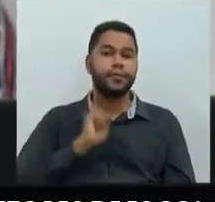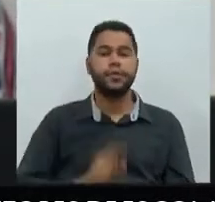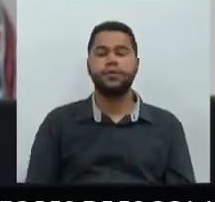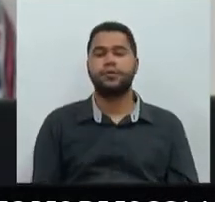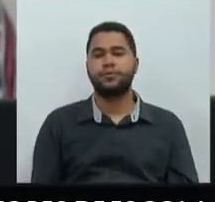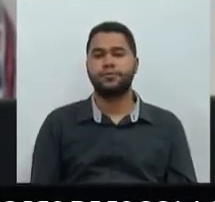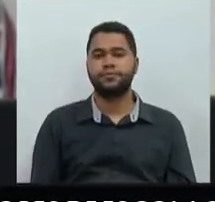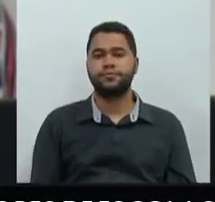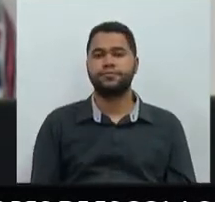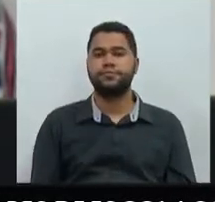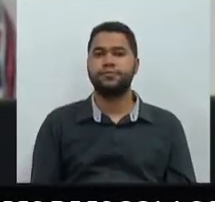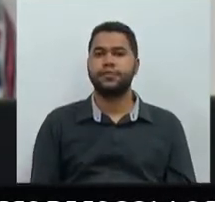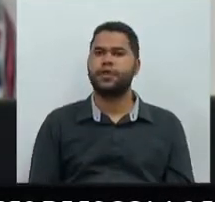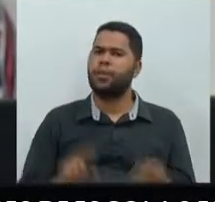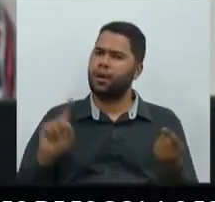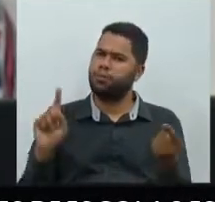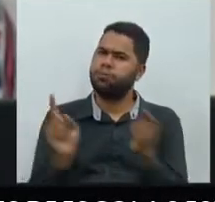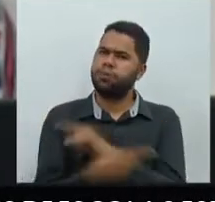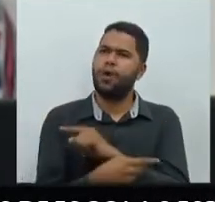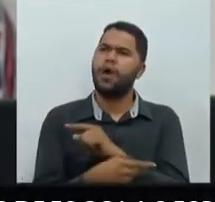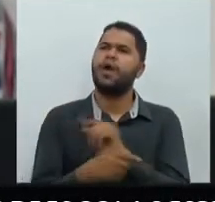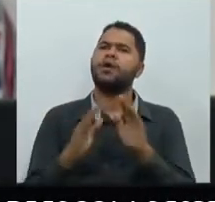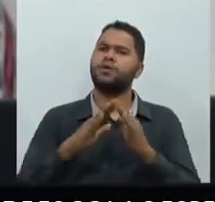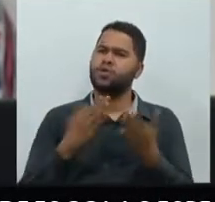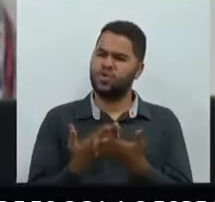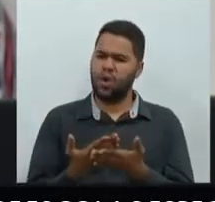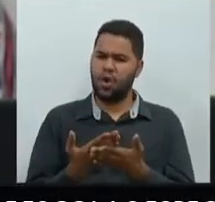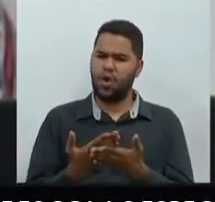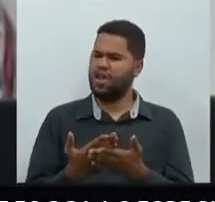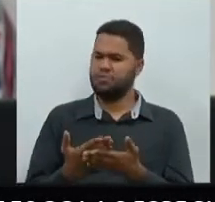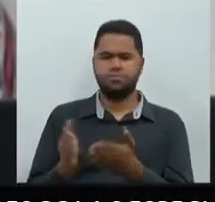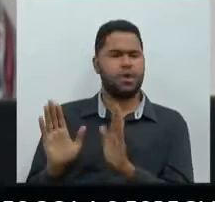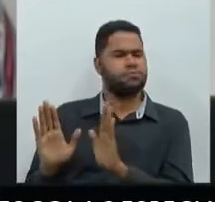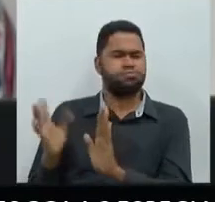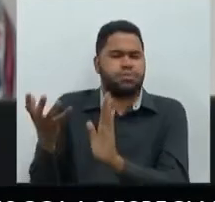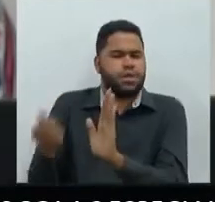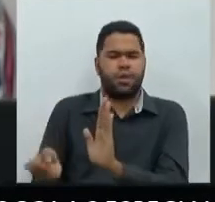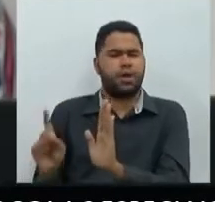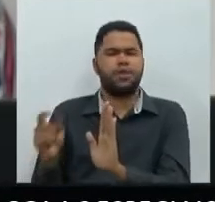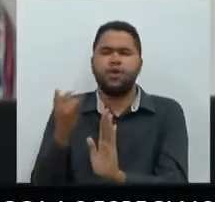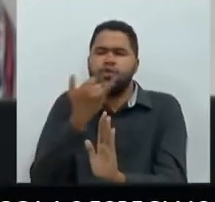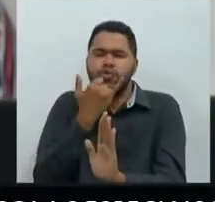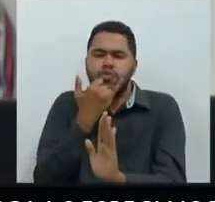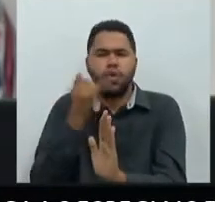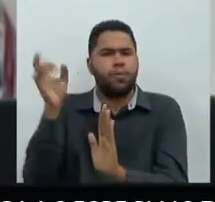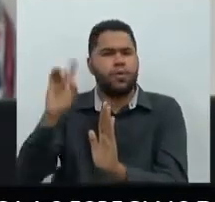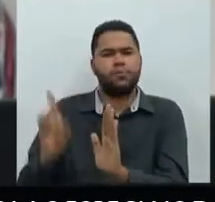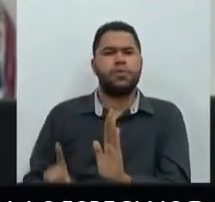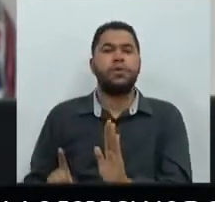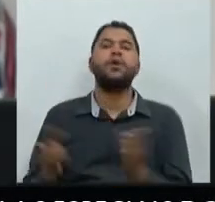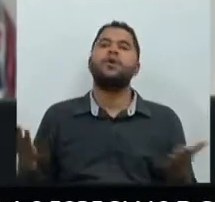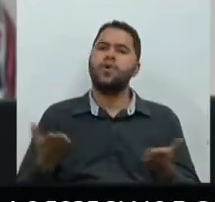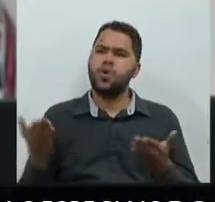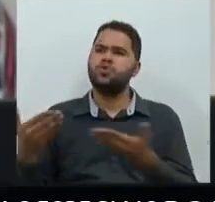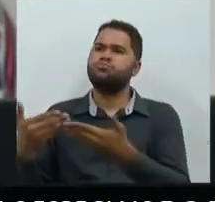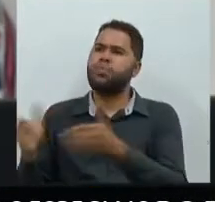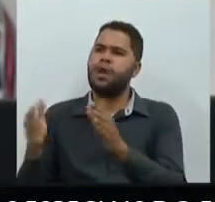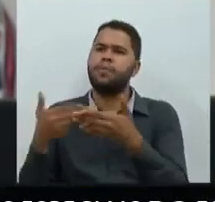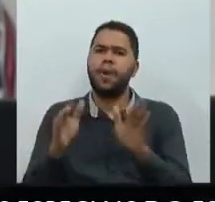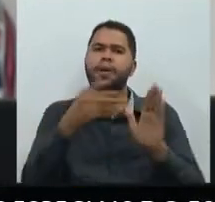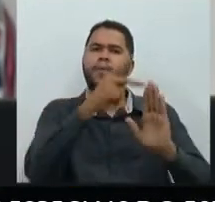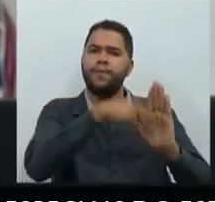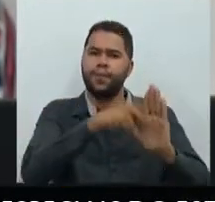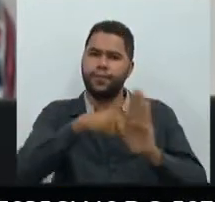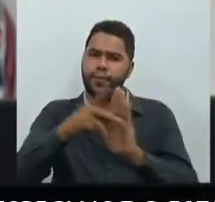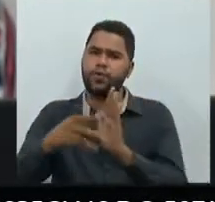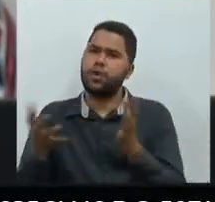tá? Para inverter os valores. As escolas que estavam fechando as portas para os alunos com deficiência, hoje estão criando projetos